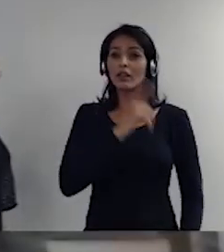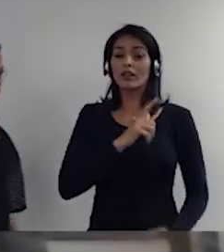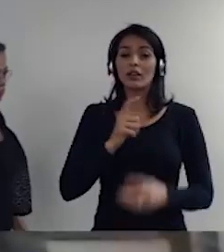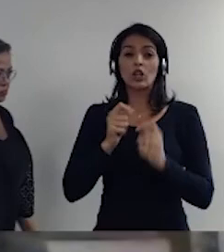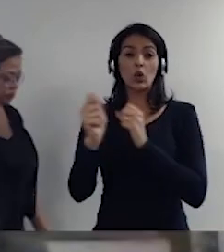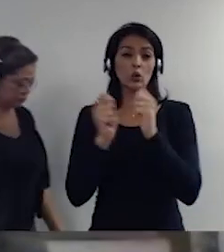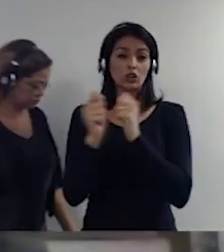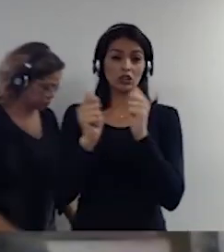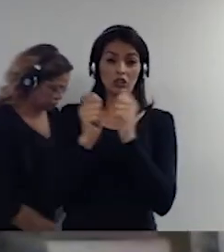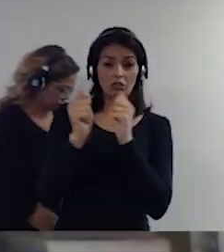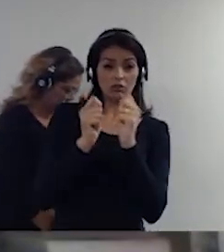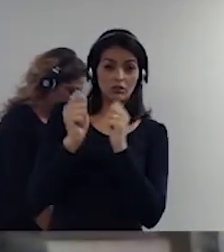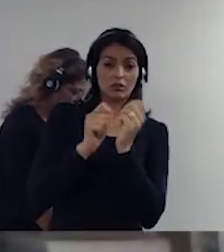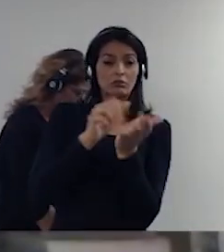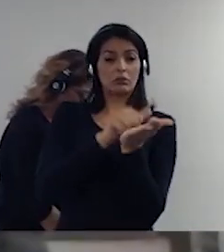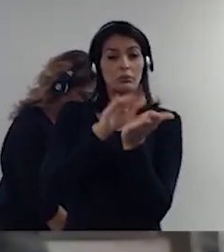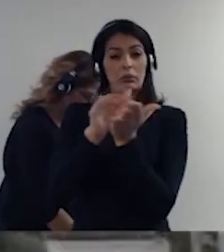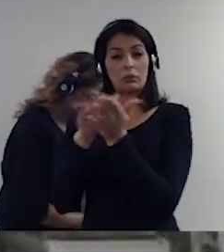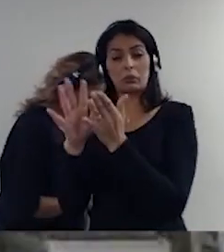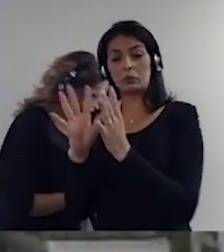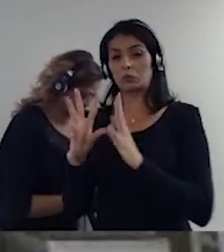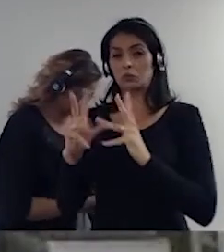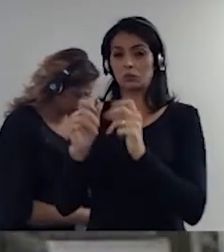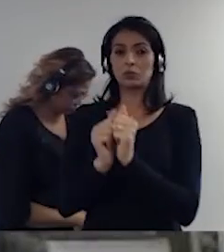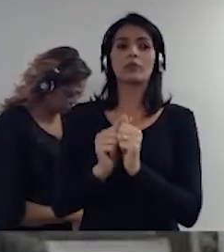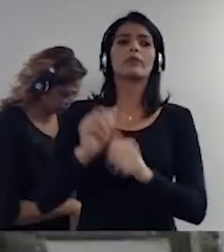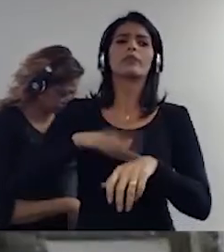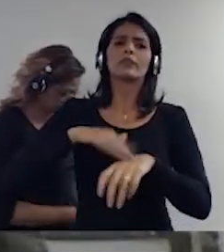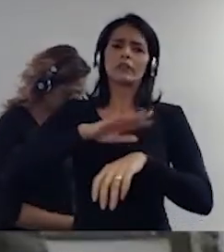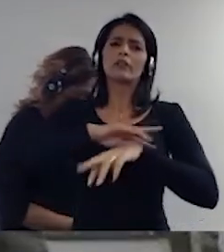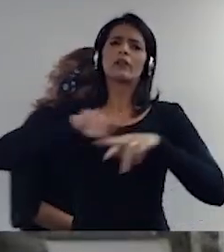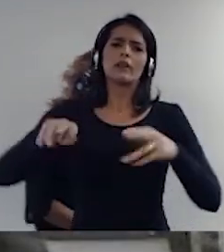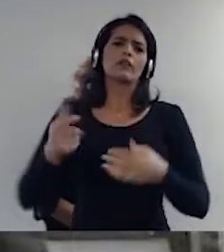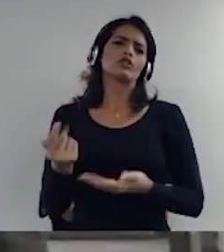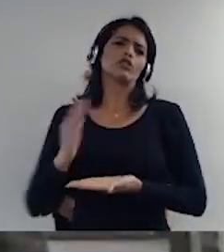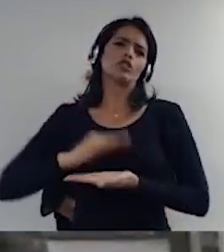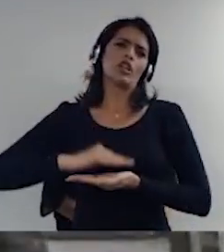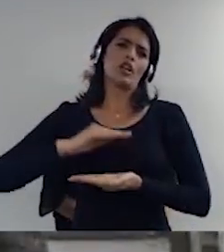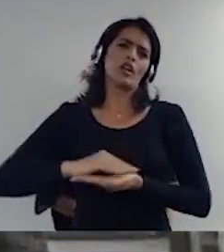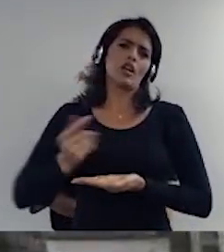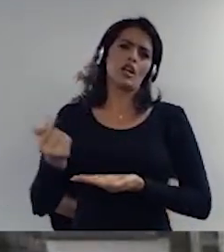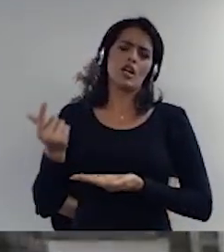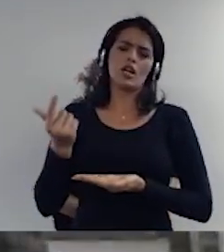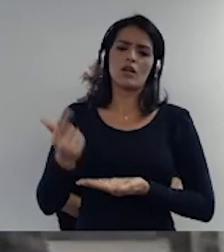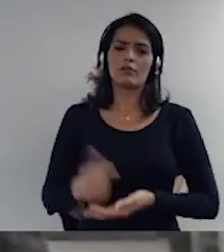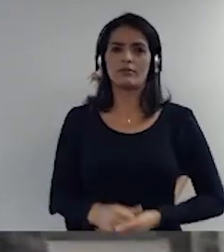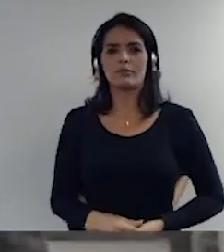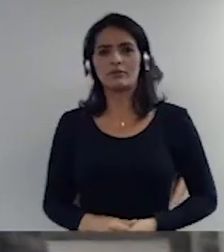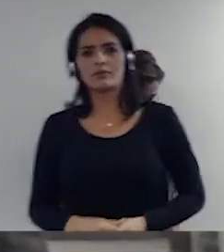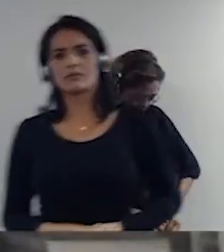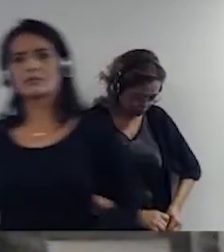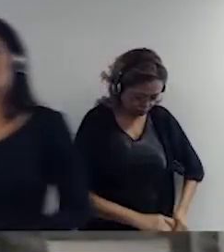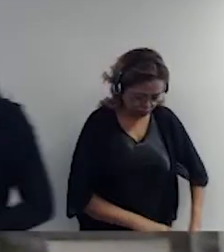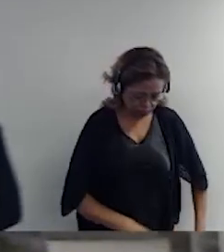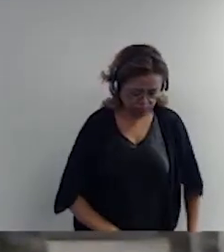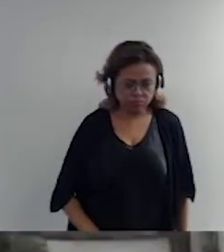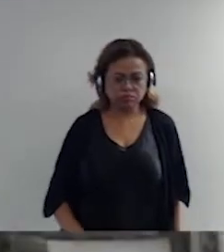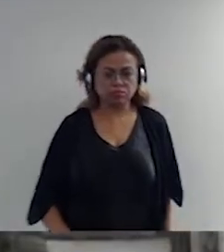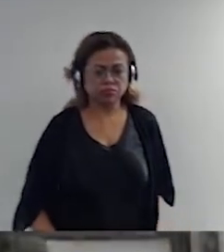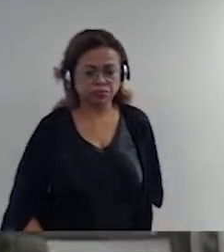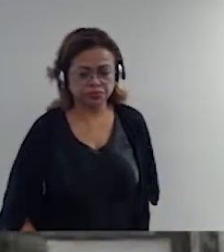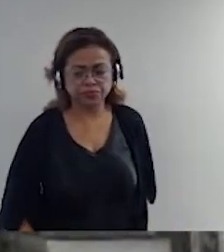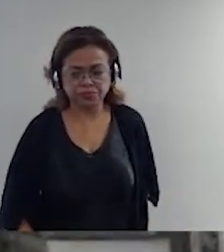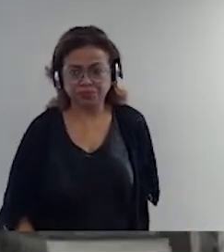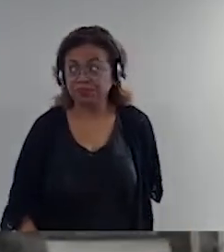supercontingência, que admitisse o estabelecimento de uma superreserva, de uma supercondição de